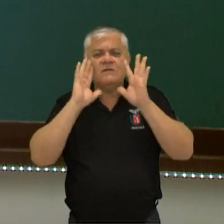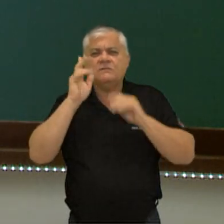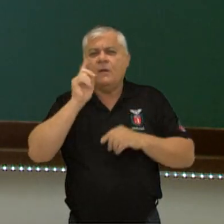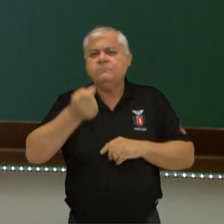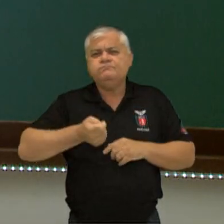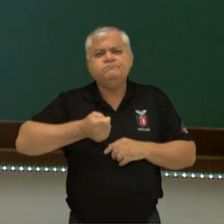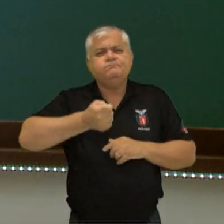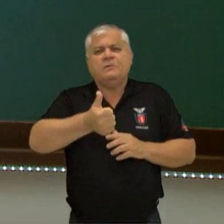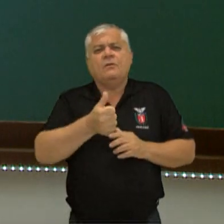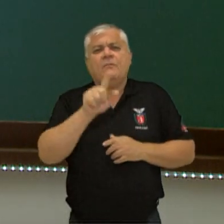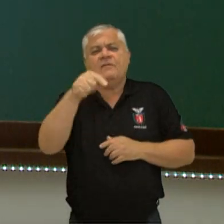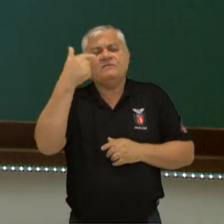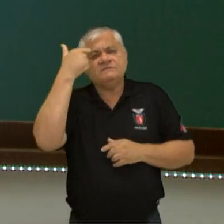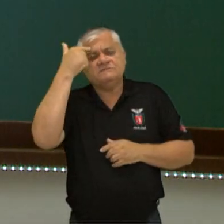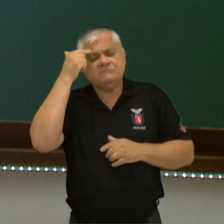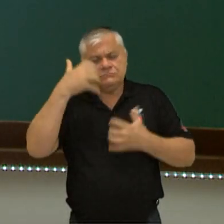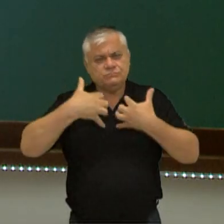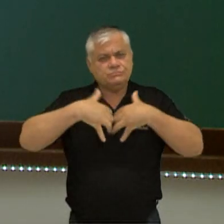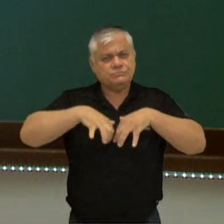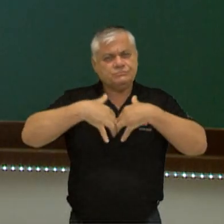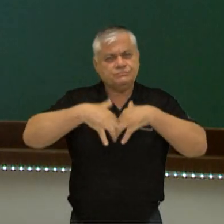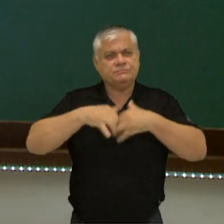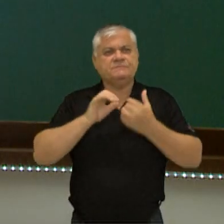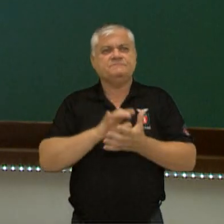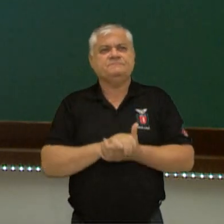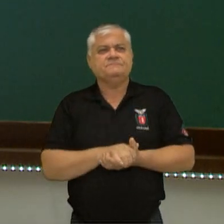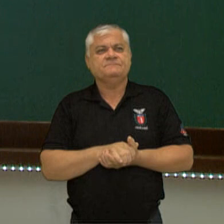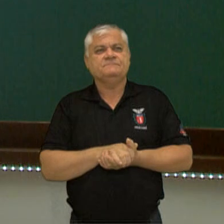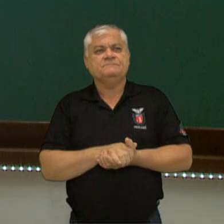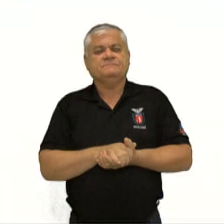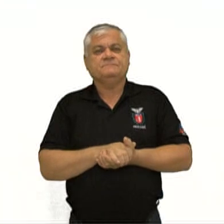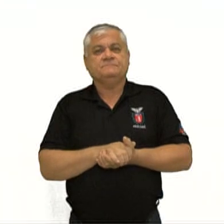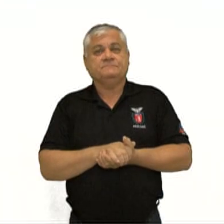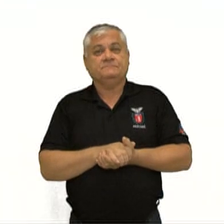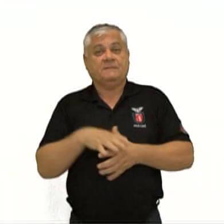sementinha para vocês passarem a refletir sobre o assunto. Que as